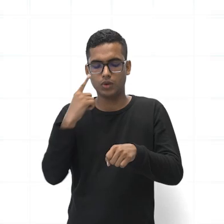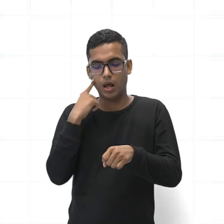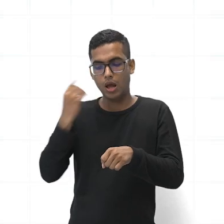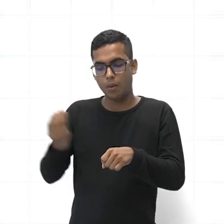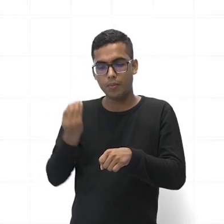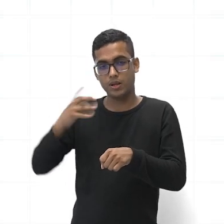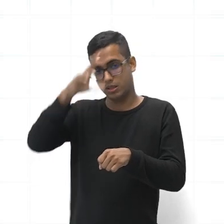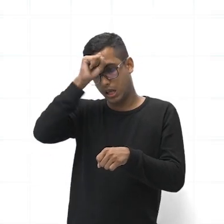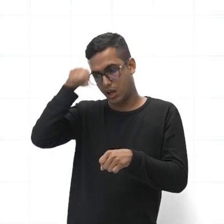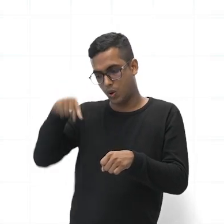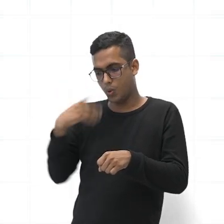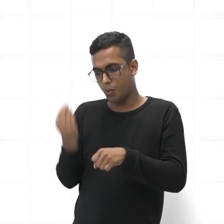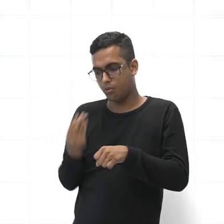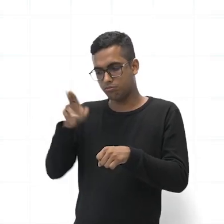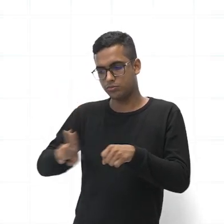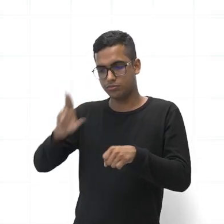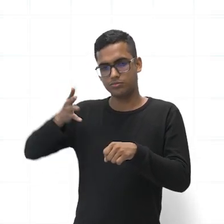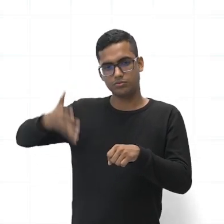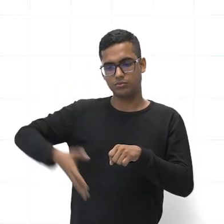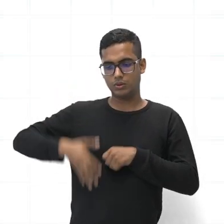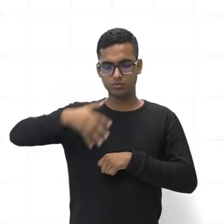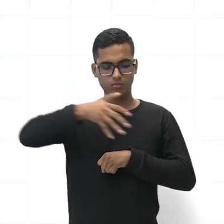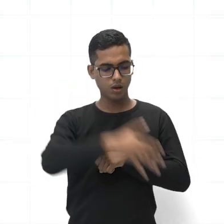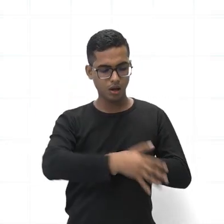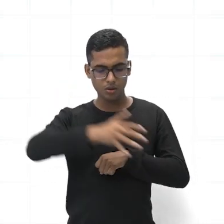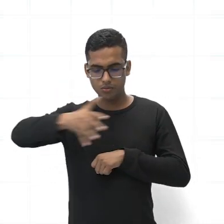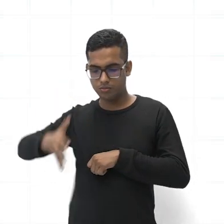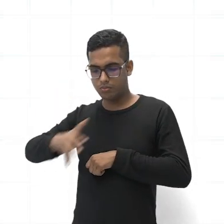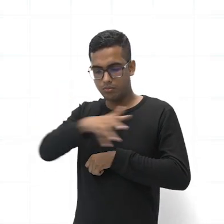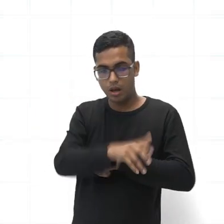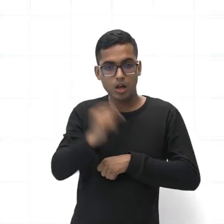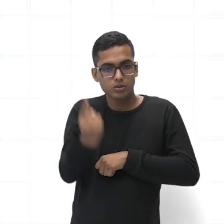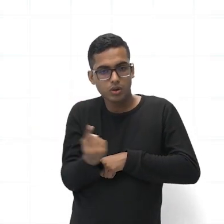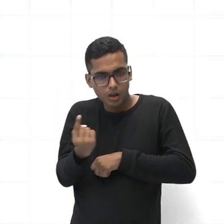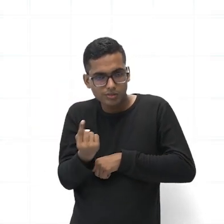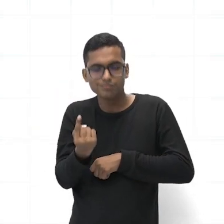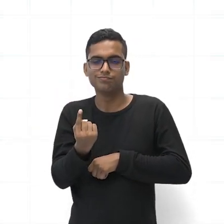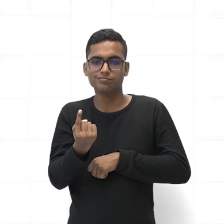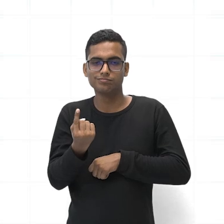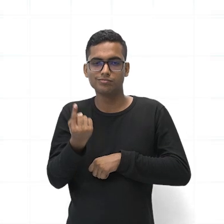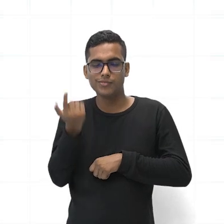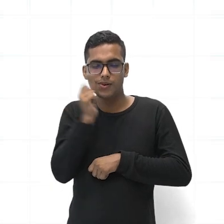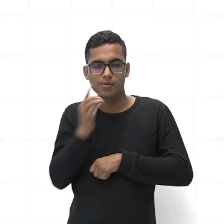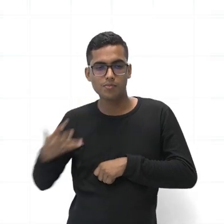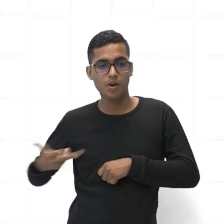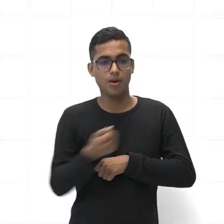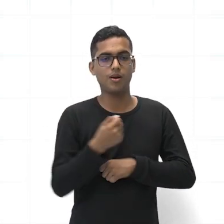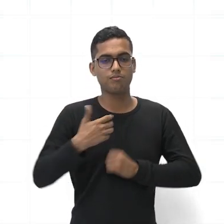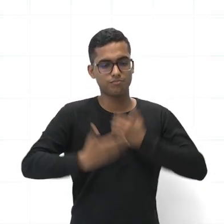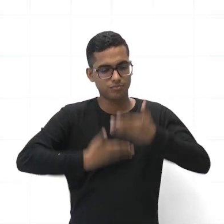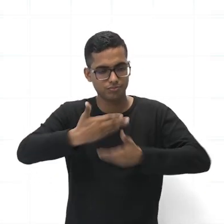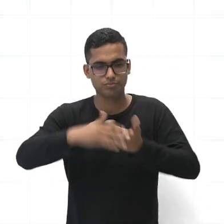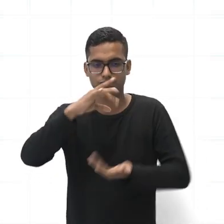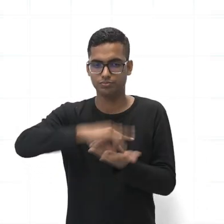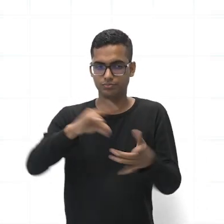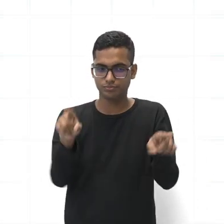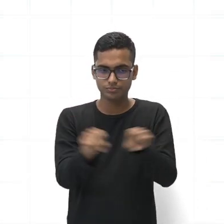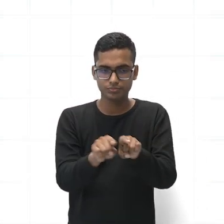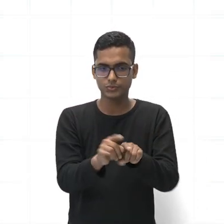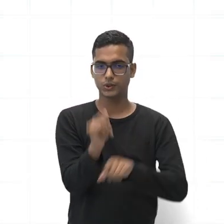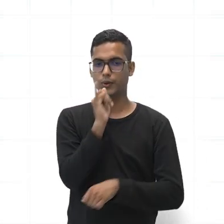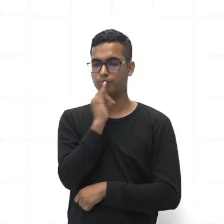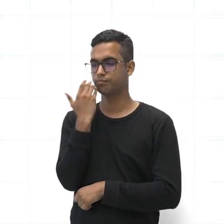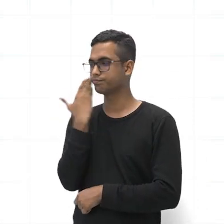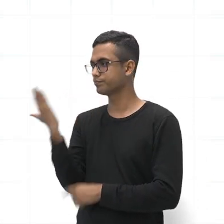Esse reaprender, né, essa reabilitação, é justamente o processo de plasticidade, um exemplo que nós temos aí